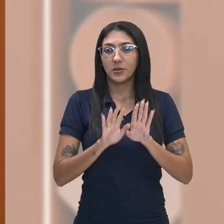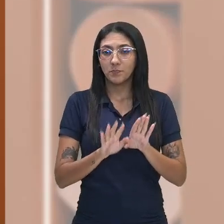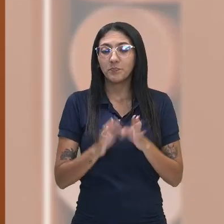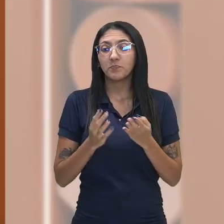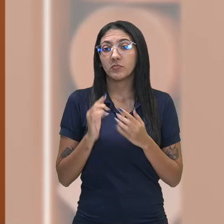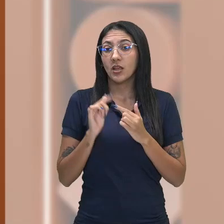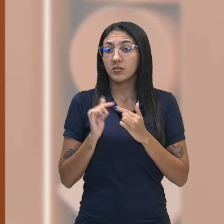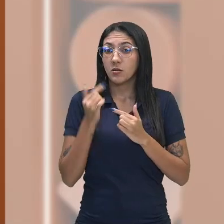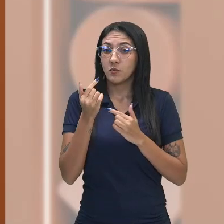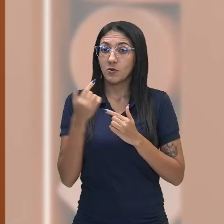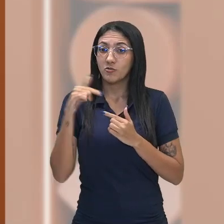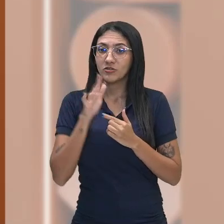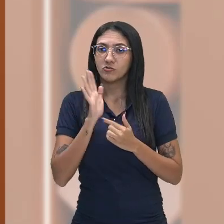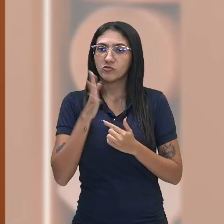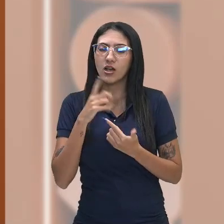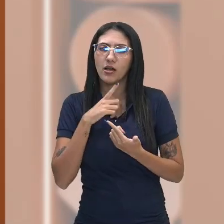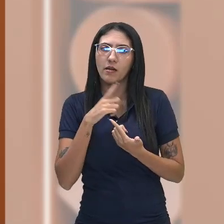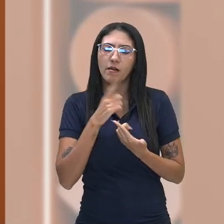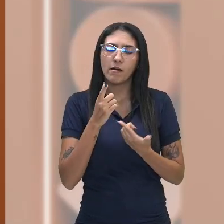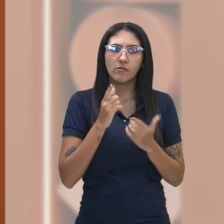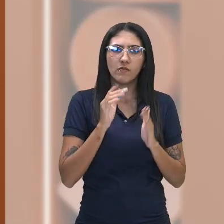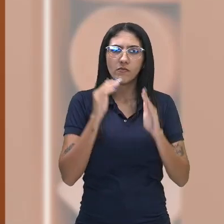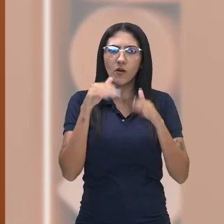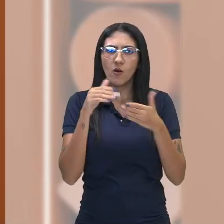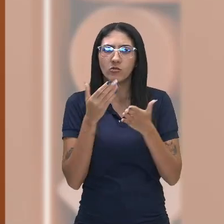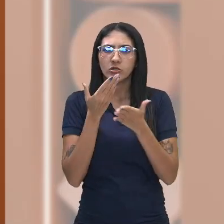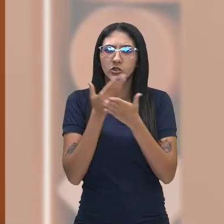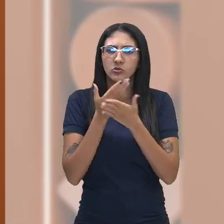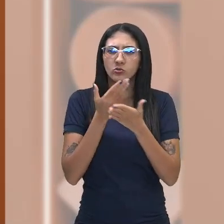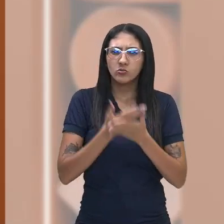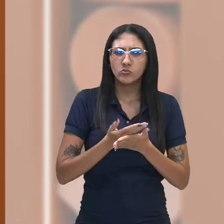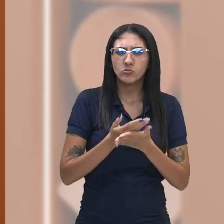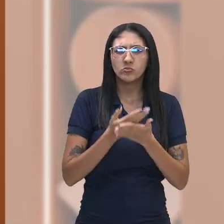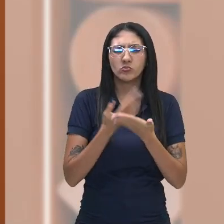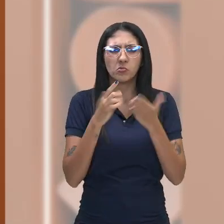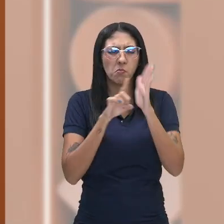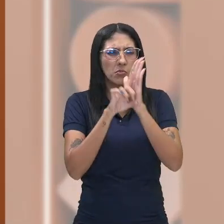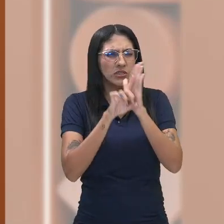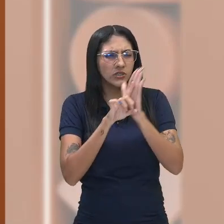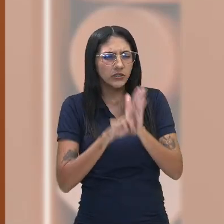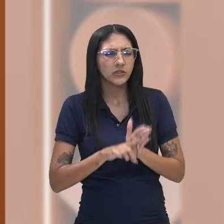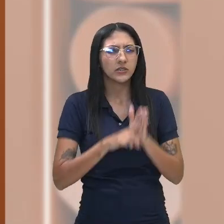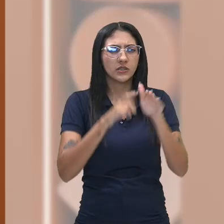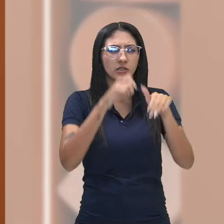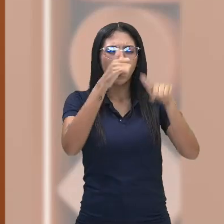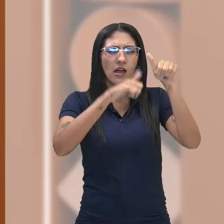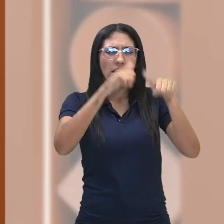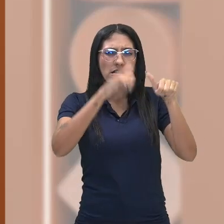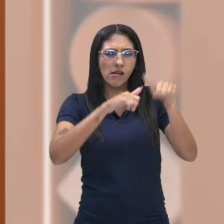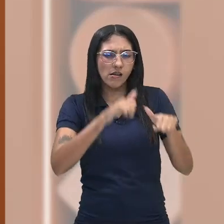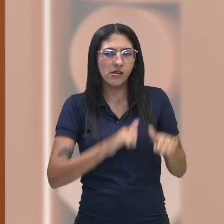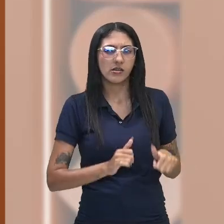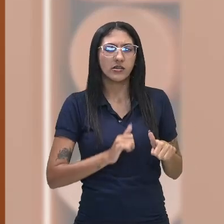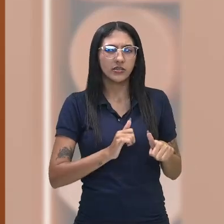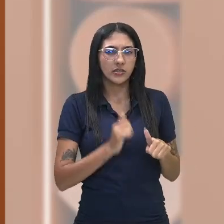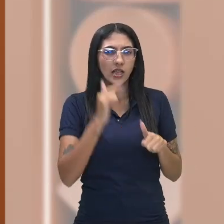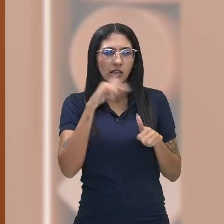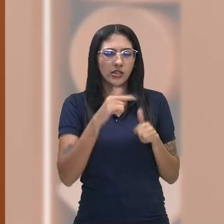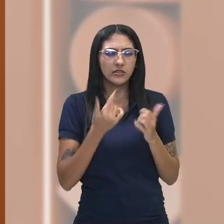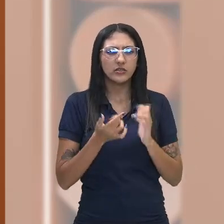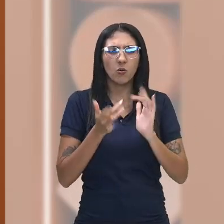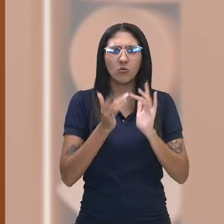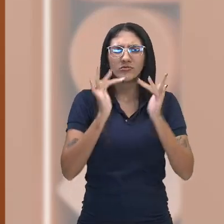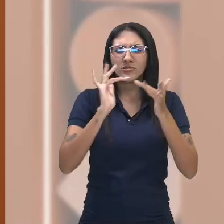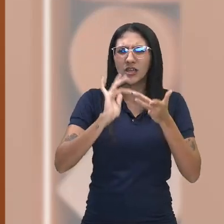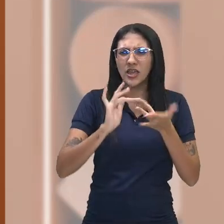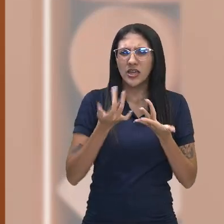momento em que você põe, né, a lupa do pesquisador, a lupa do historiador, do